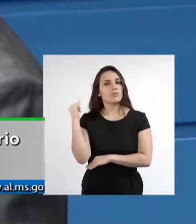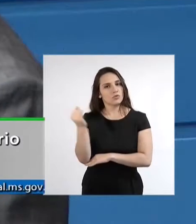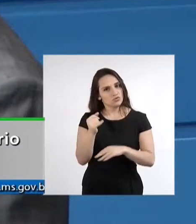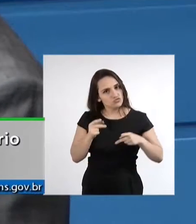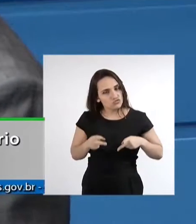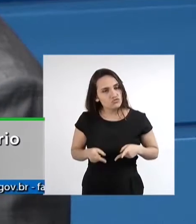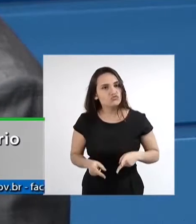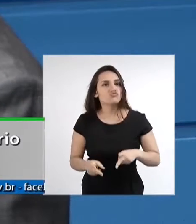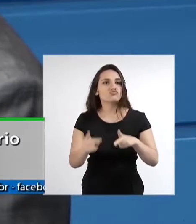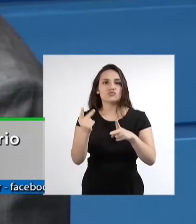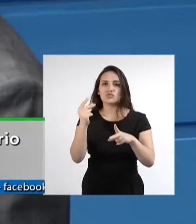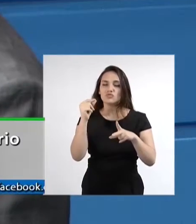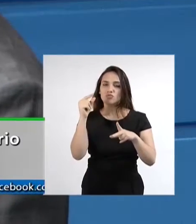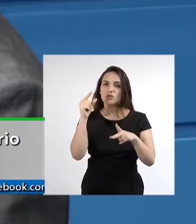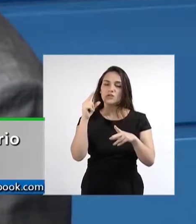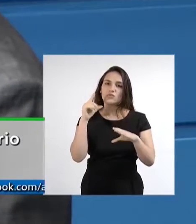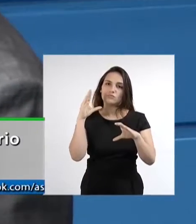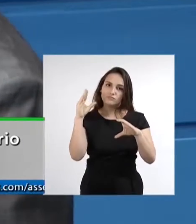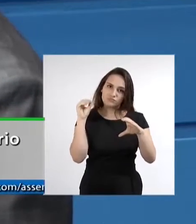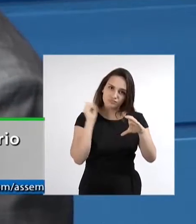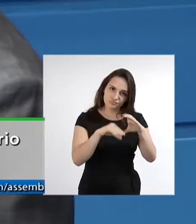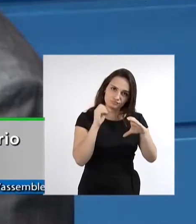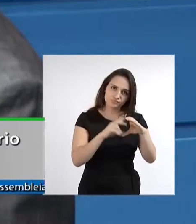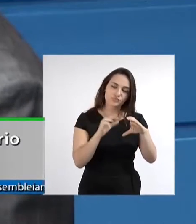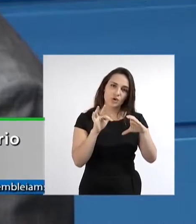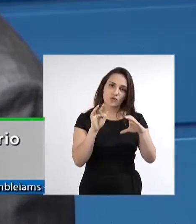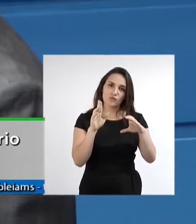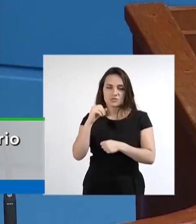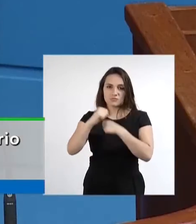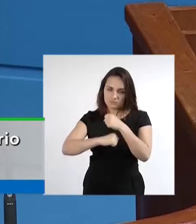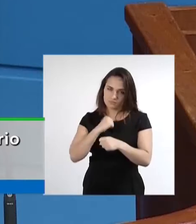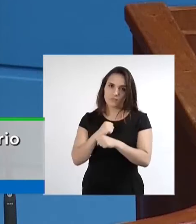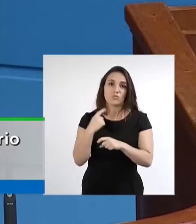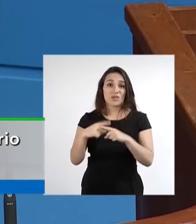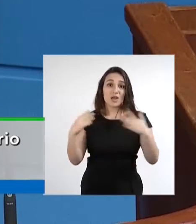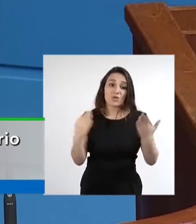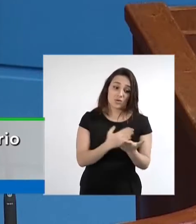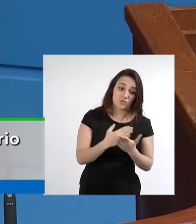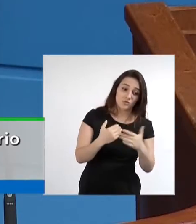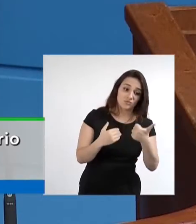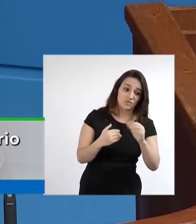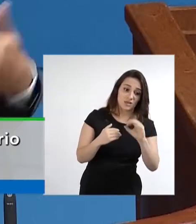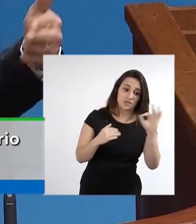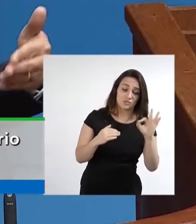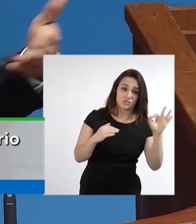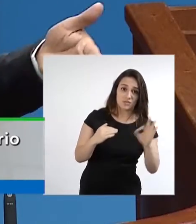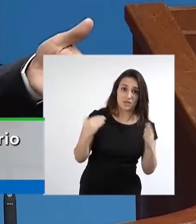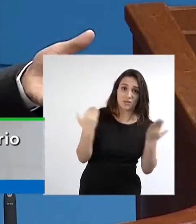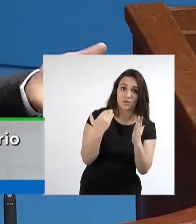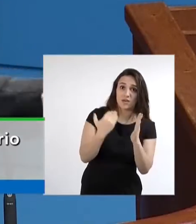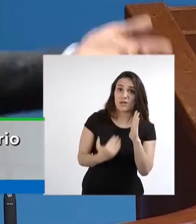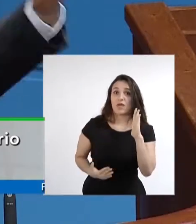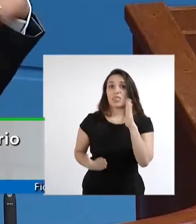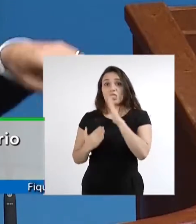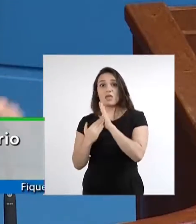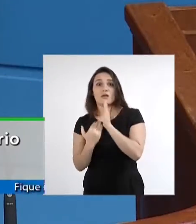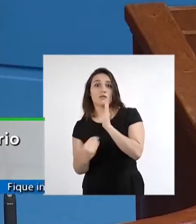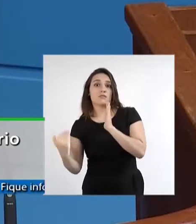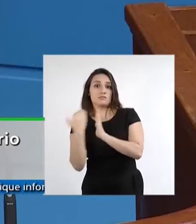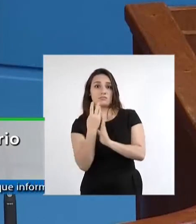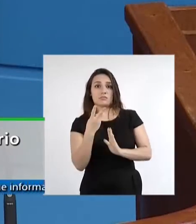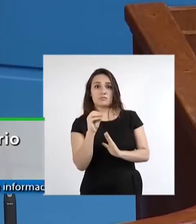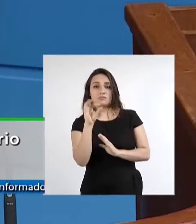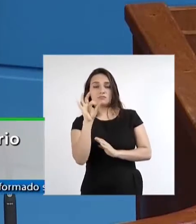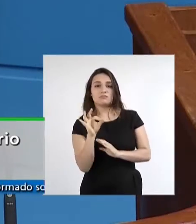fundamental para o desenvolvimento da educação no nosso Estado. O Mato Grosso do Sul, com esse aumento de 5%, já